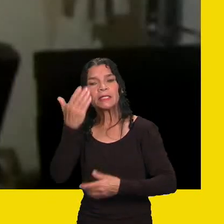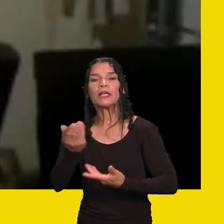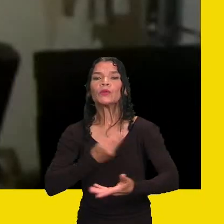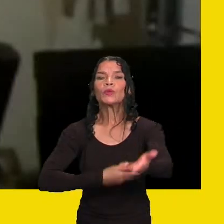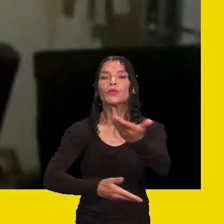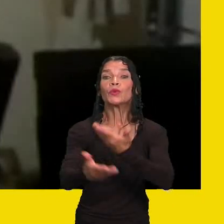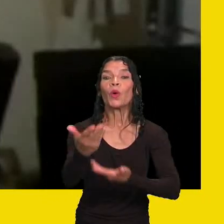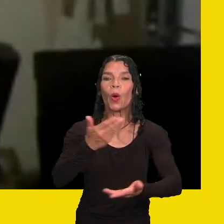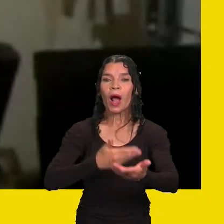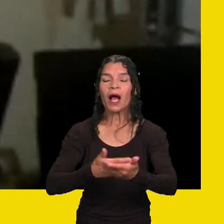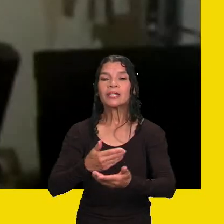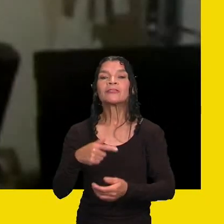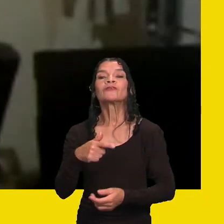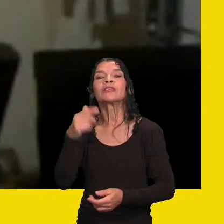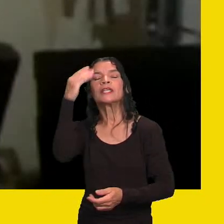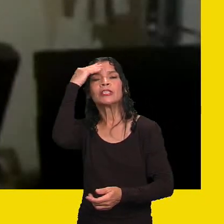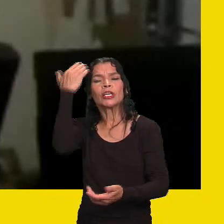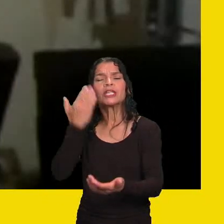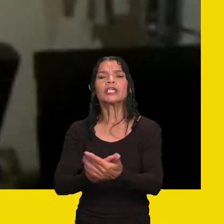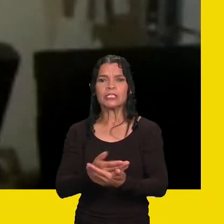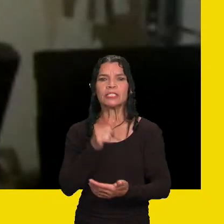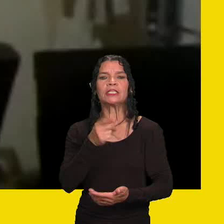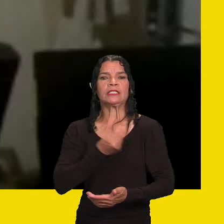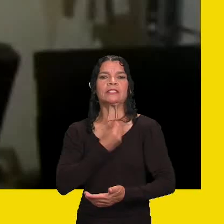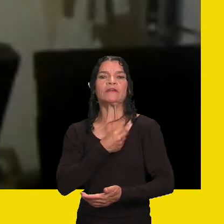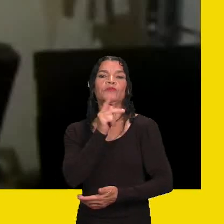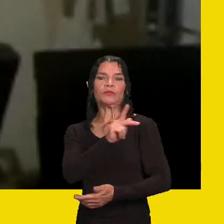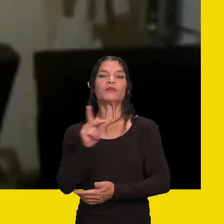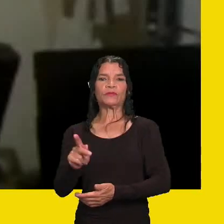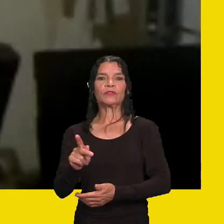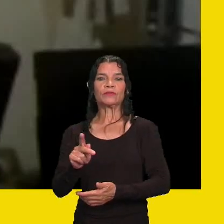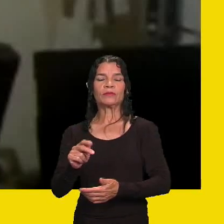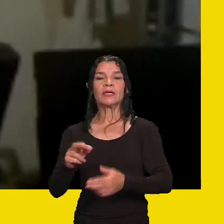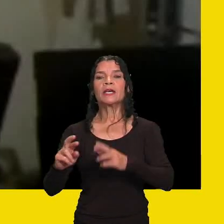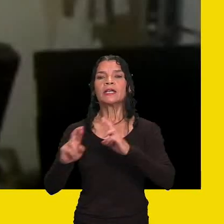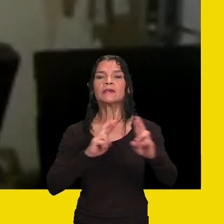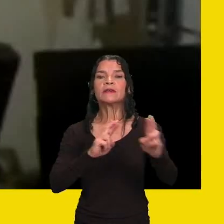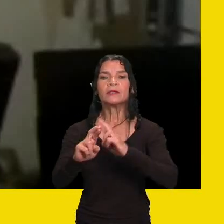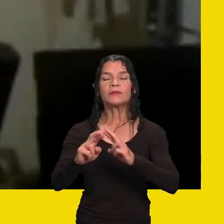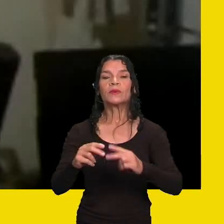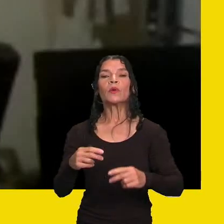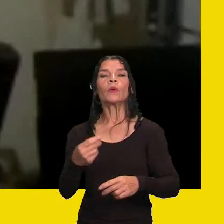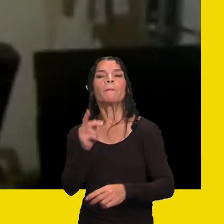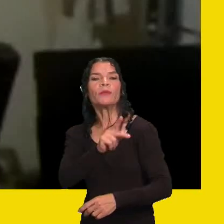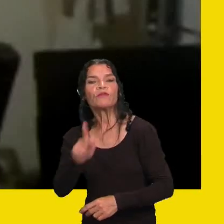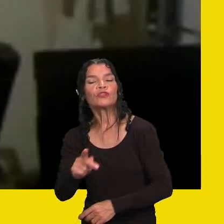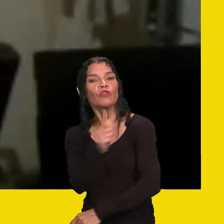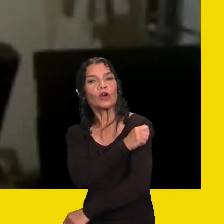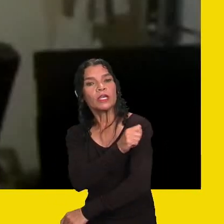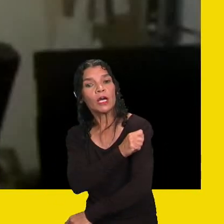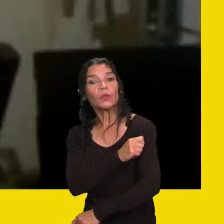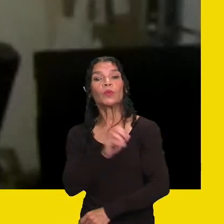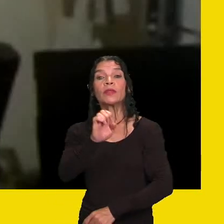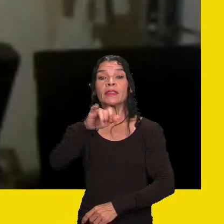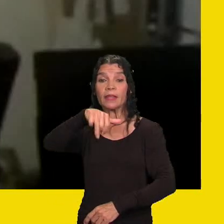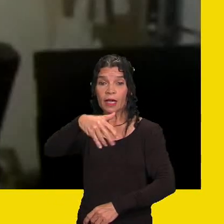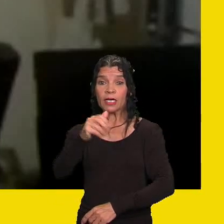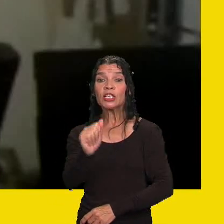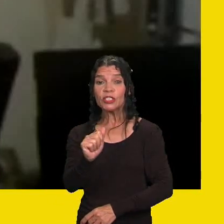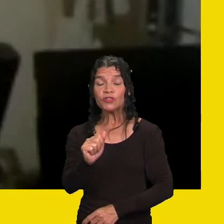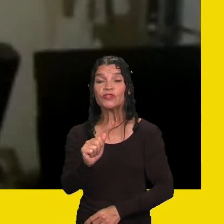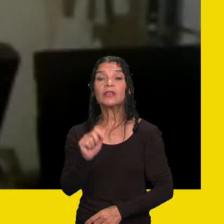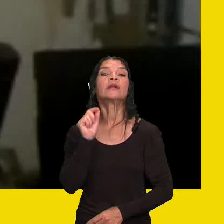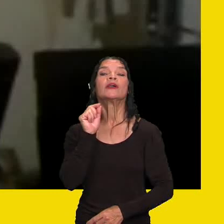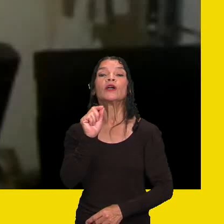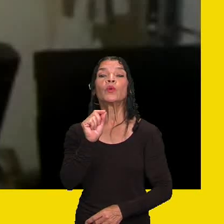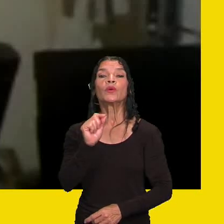lhe demonstrando uma confiança. E esse relacionamento entre alunos e professores na EJA parte